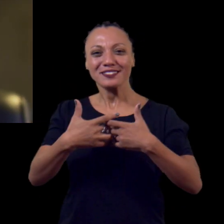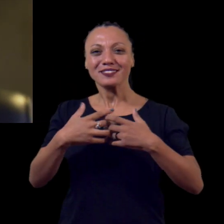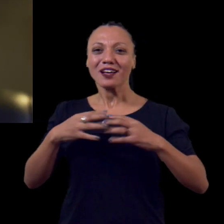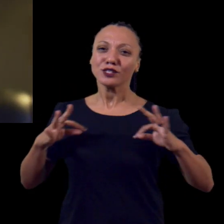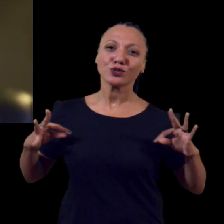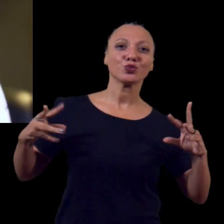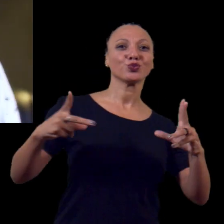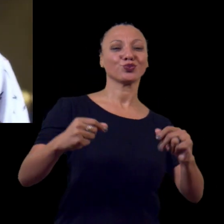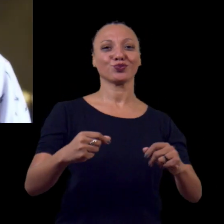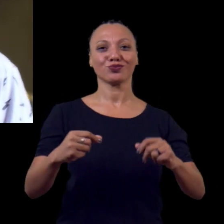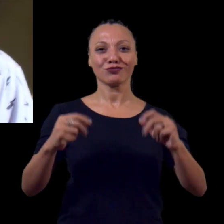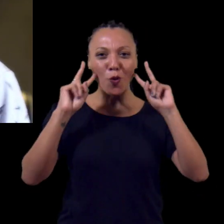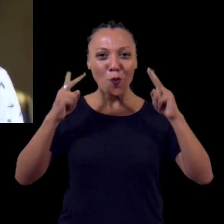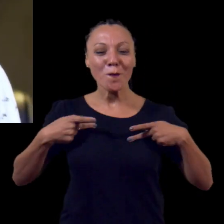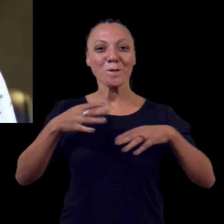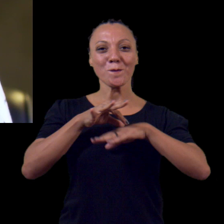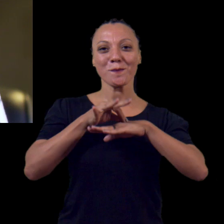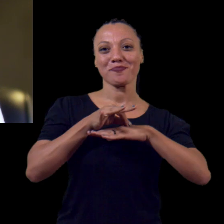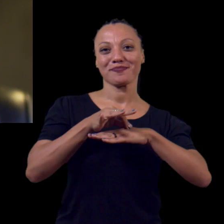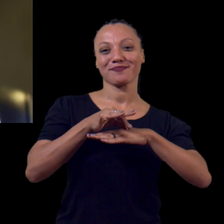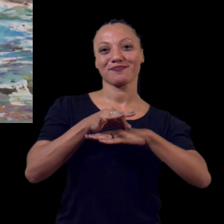Ser humano é ser humano, gente.